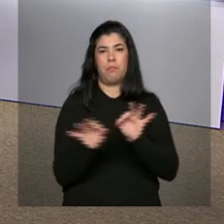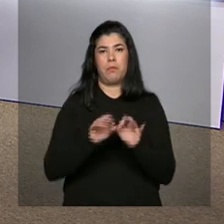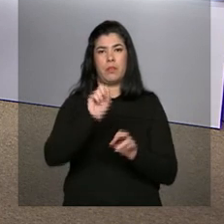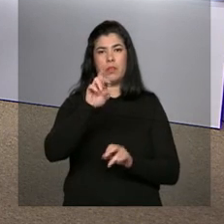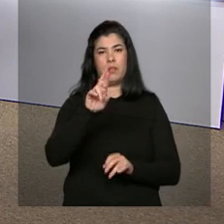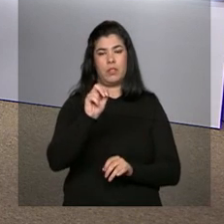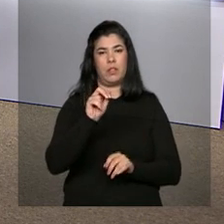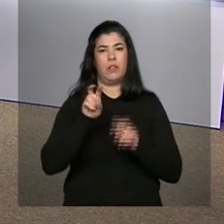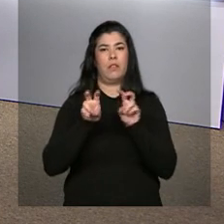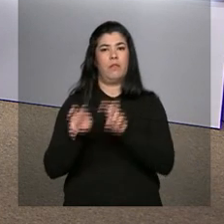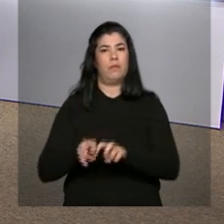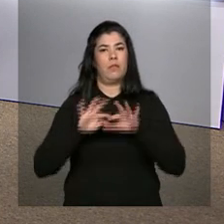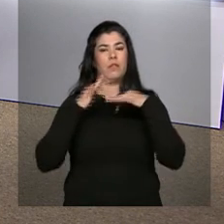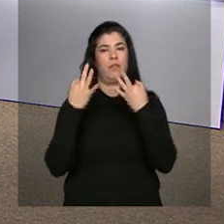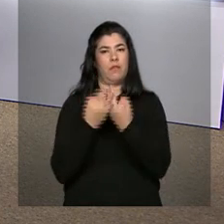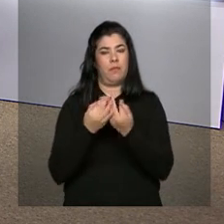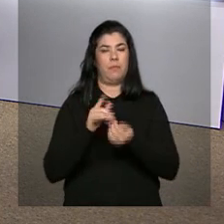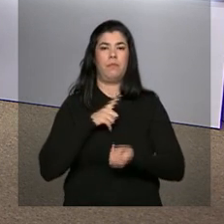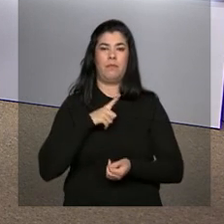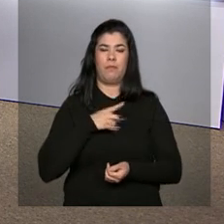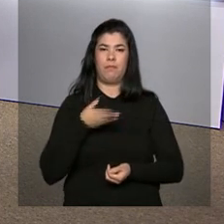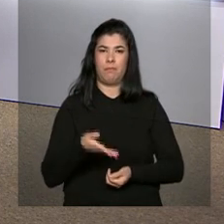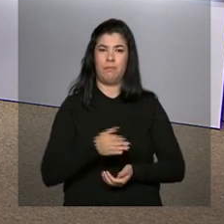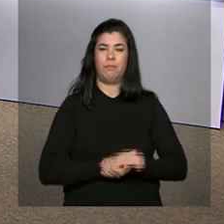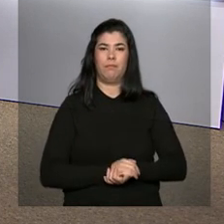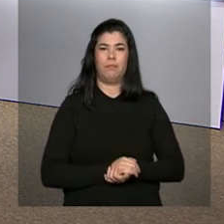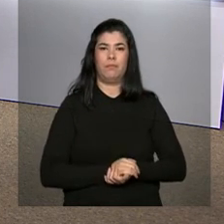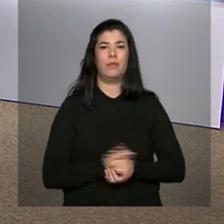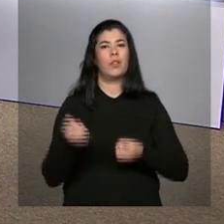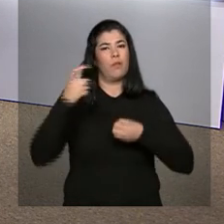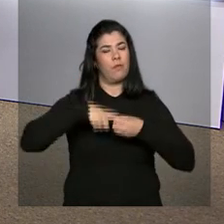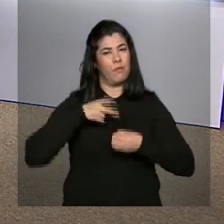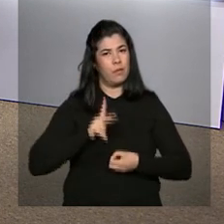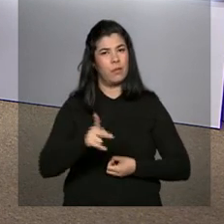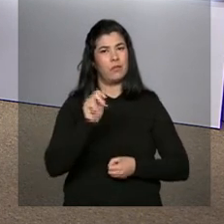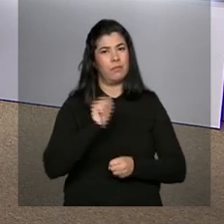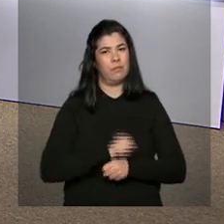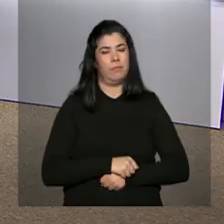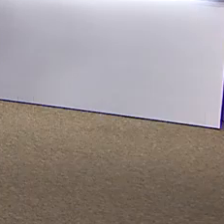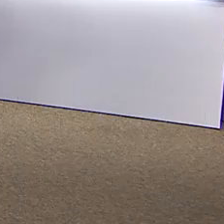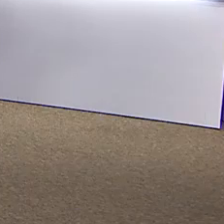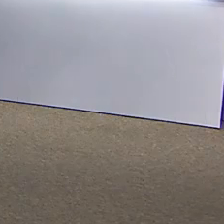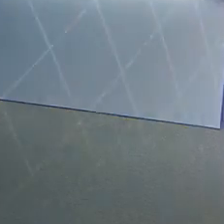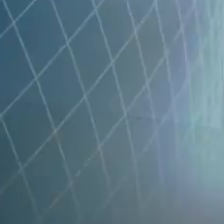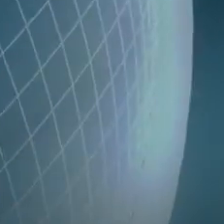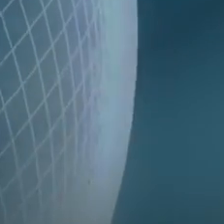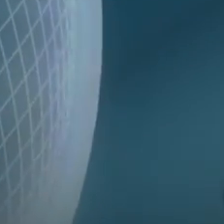Agricultura Familiar 2015-2016. A gente volta em instantes.